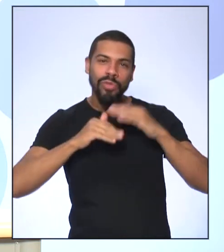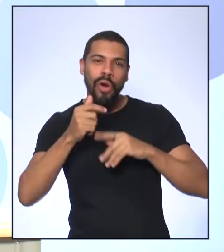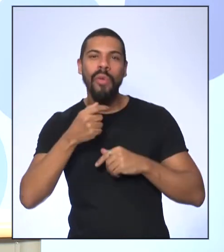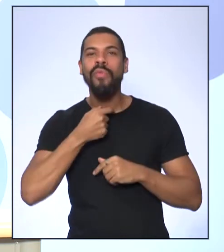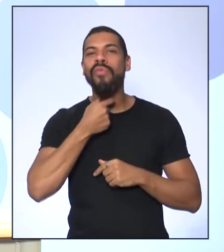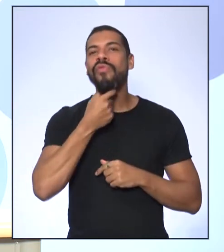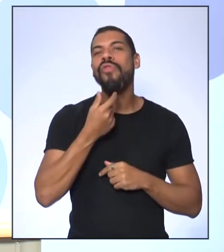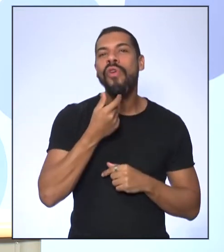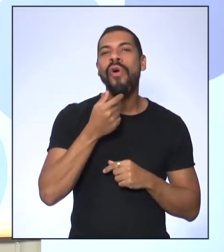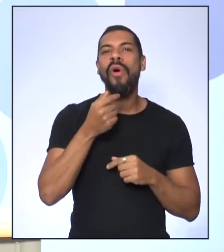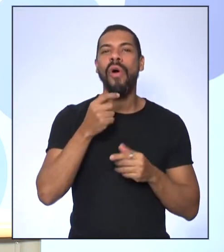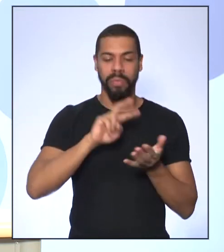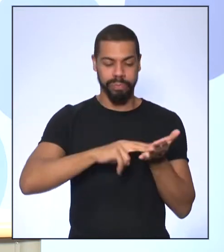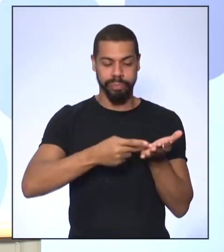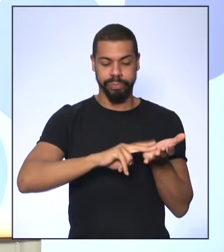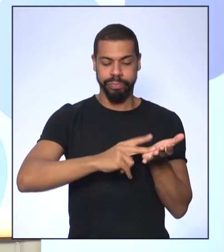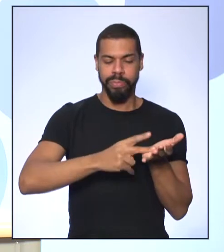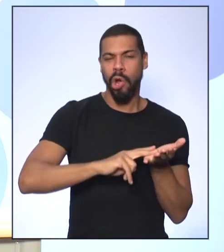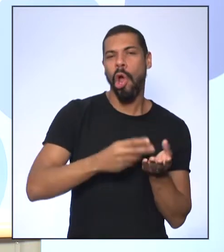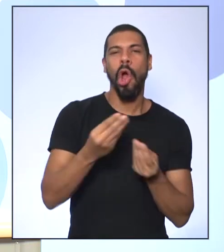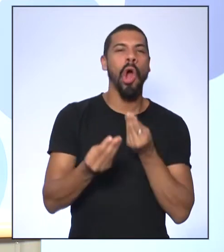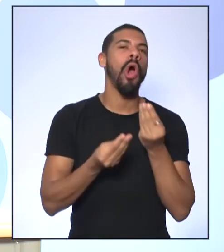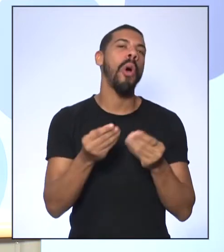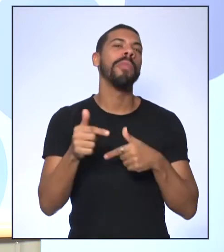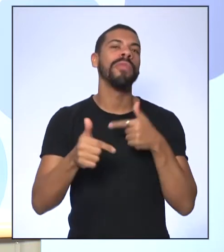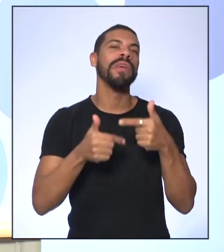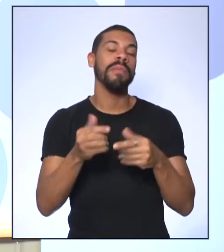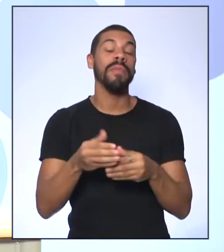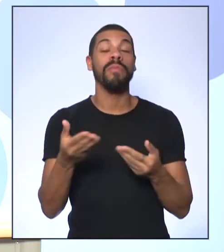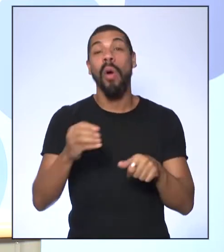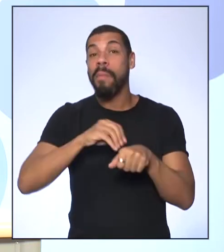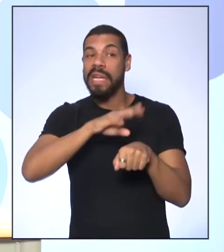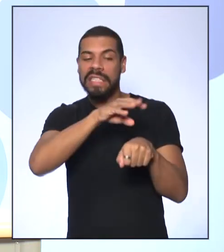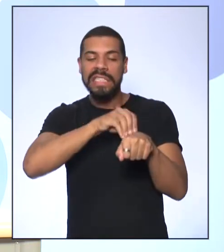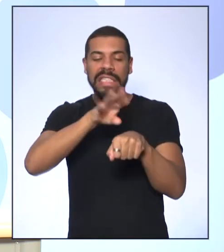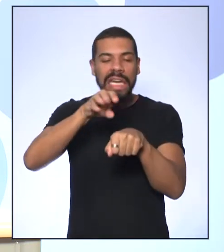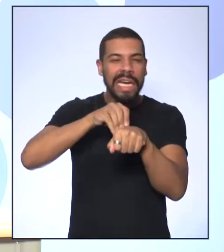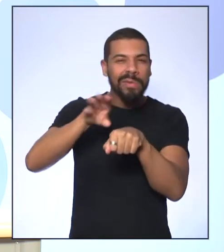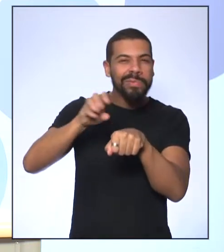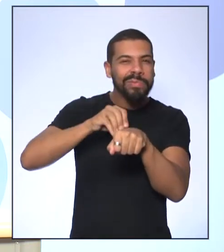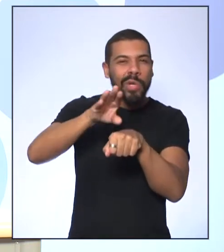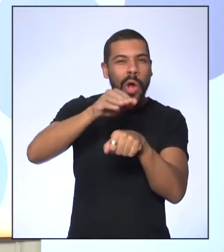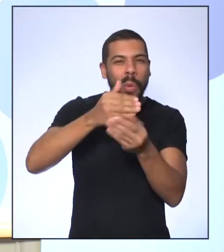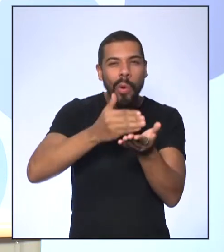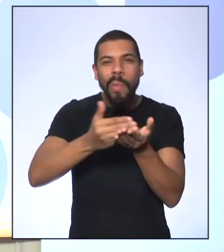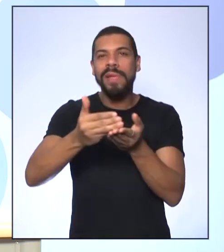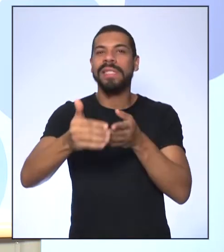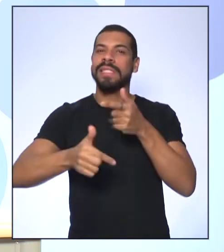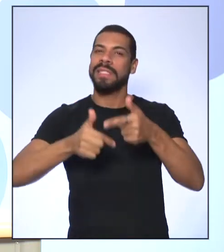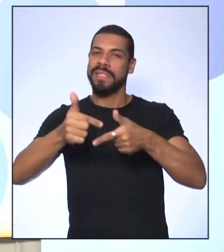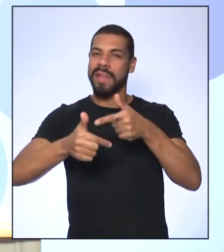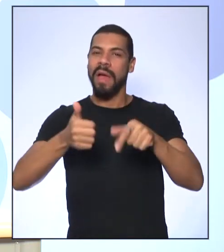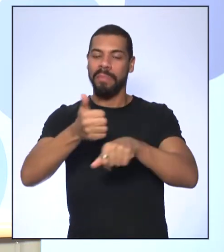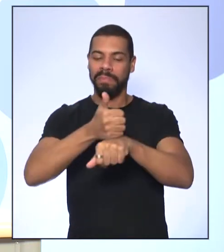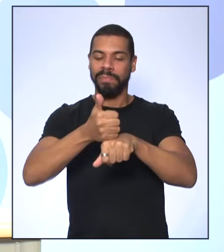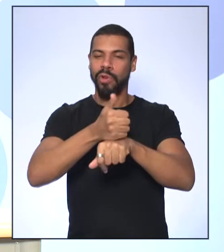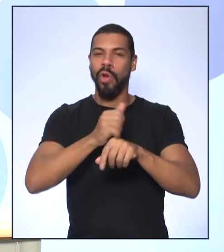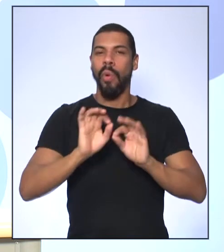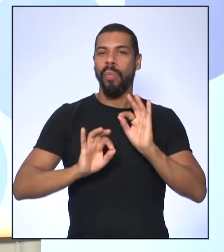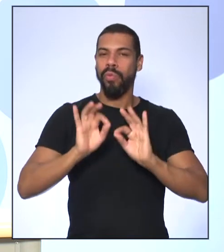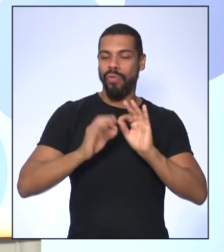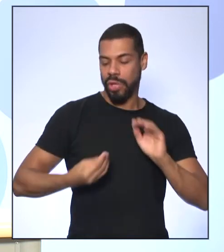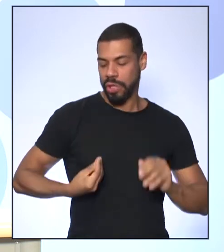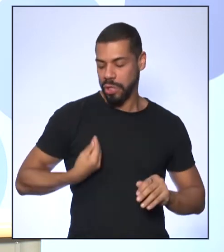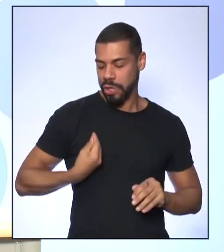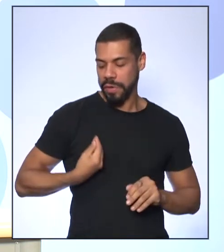e com essa narrativa digital. Quais orientações você daria para eles, dicas, para eles começarem nessa trajetória do projeto de vida?